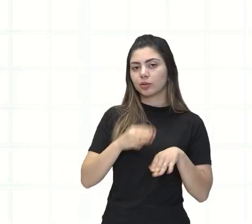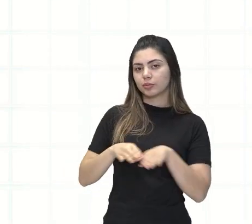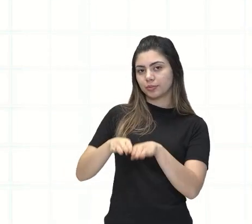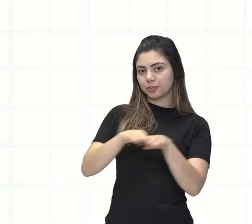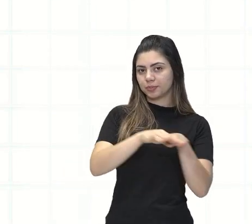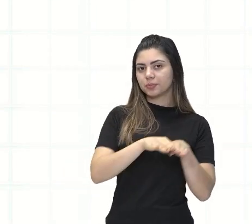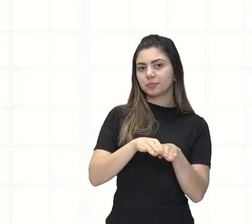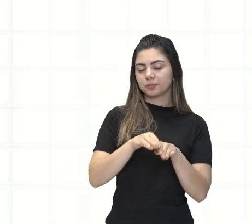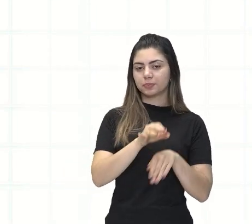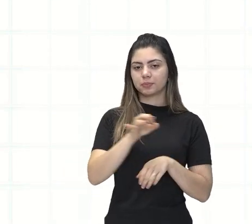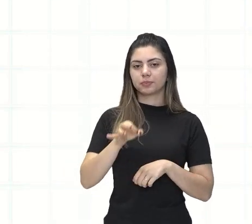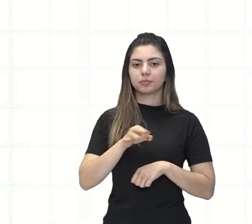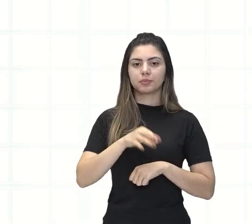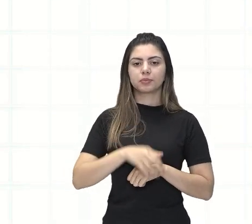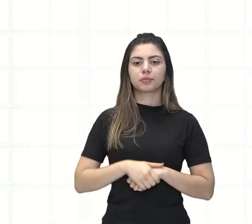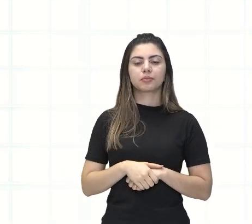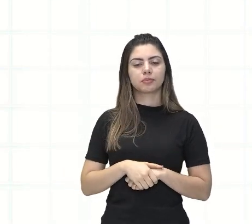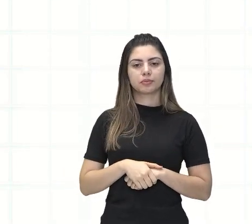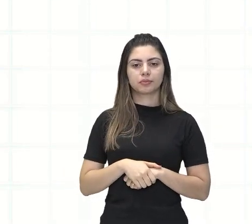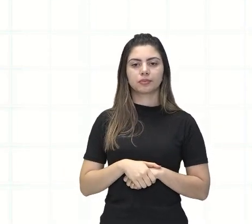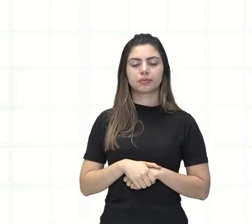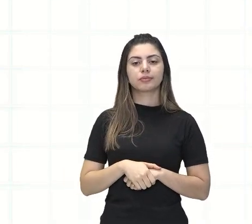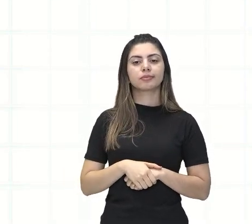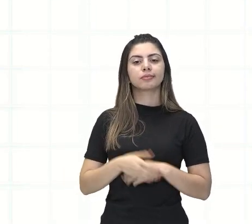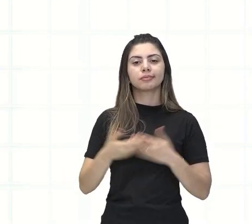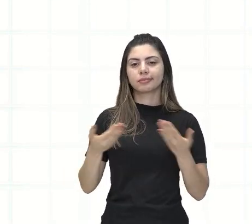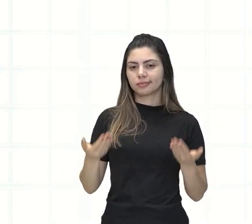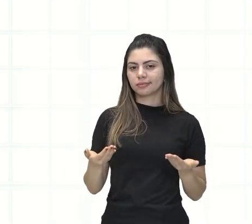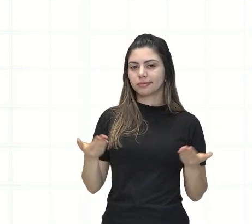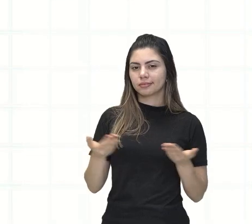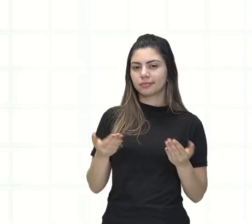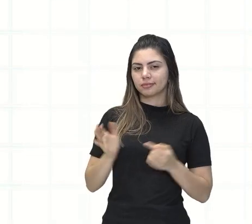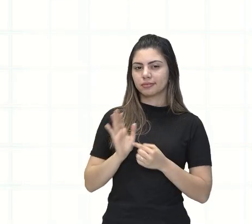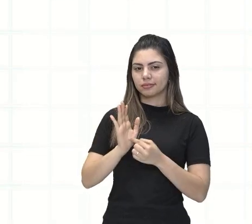igualdade, né? Então, vamos ver aqui.